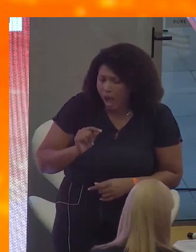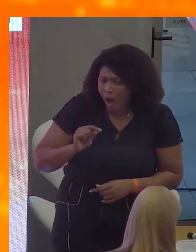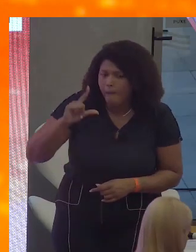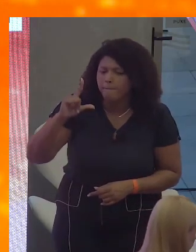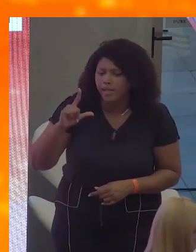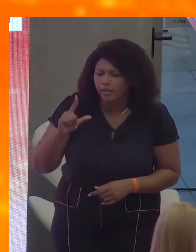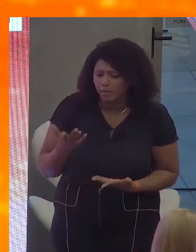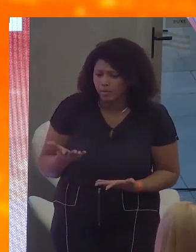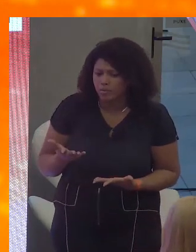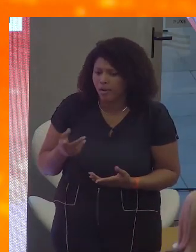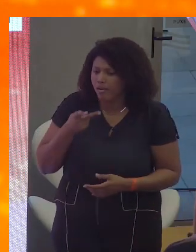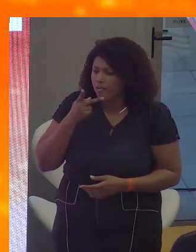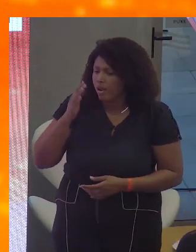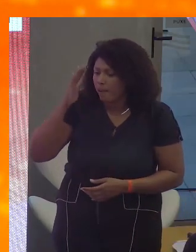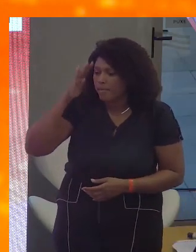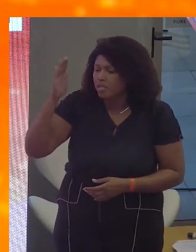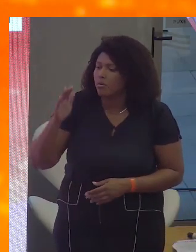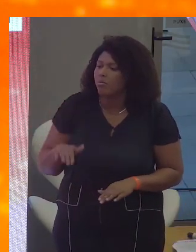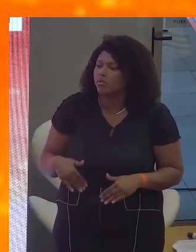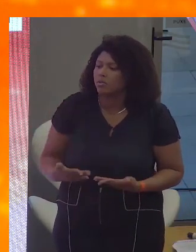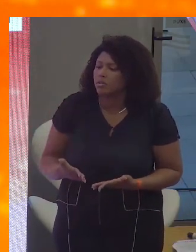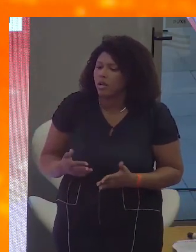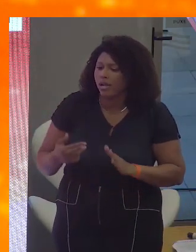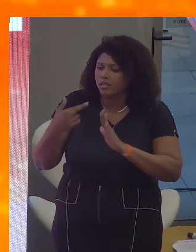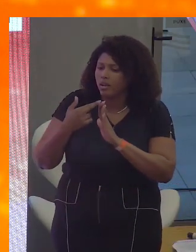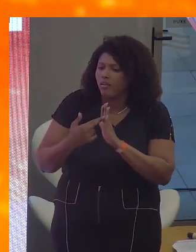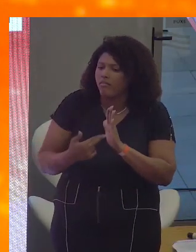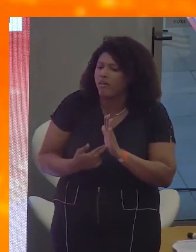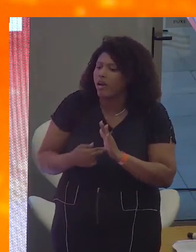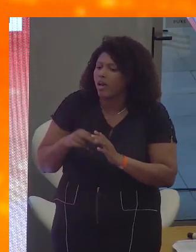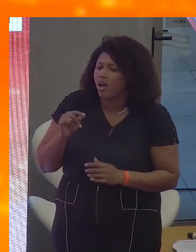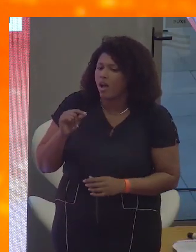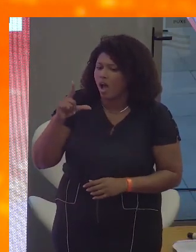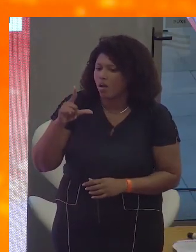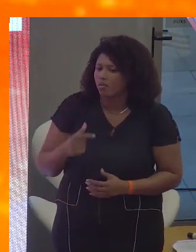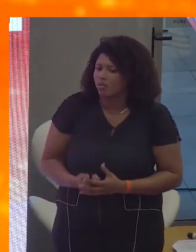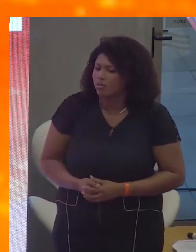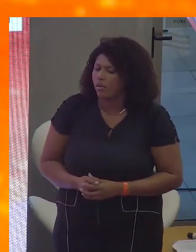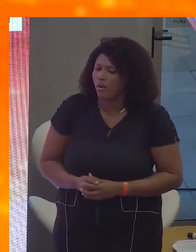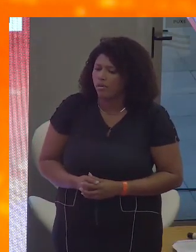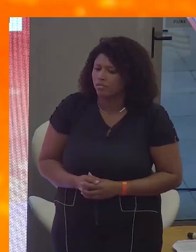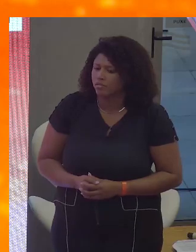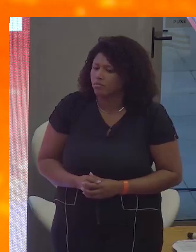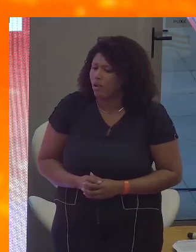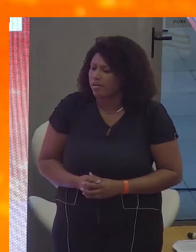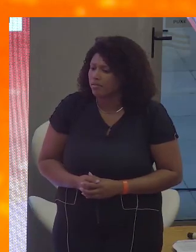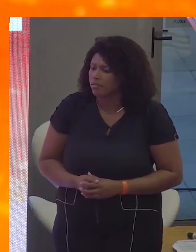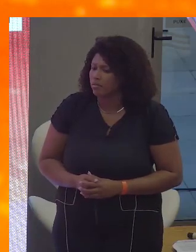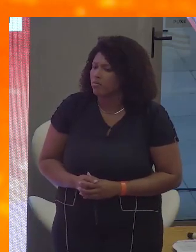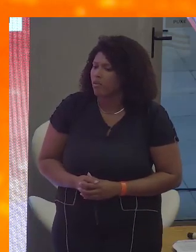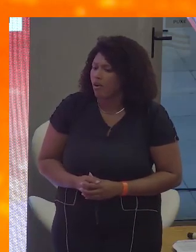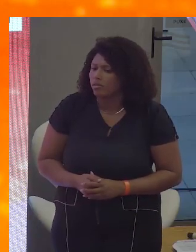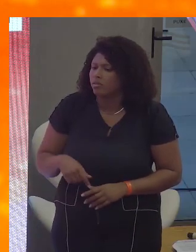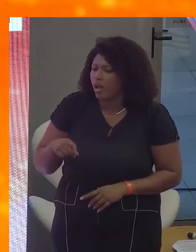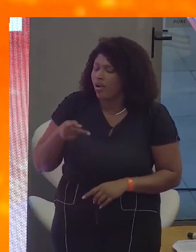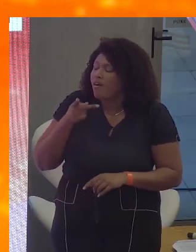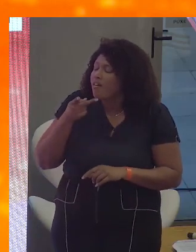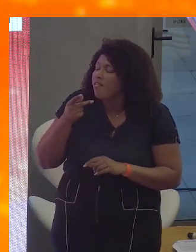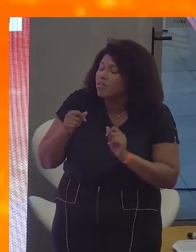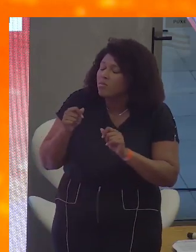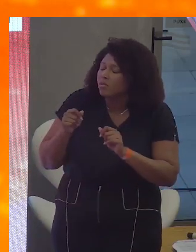consumo? Principalmente quando se refere ao alto consumo, onde você não tem nenhum tipo de acompanhamento